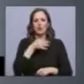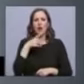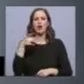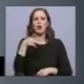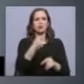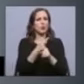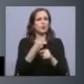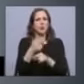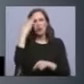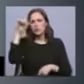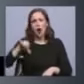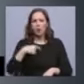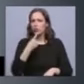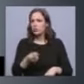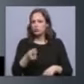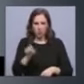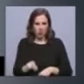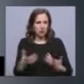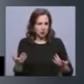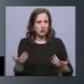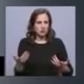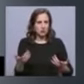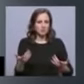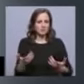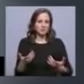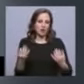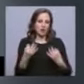o correto e e práticas